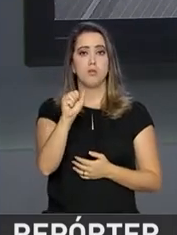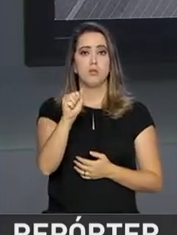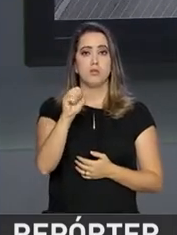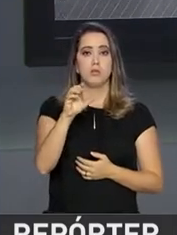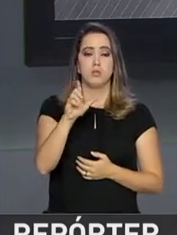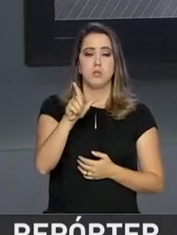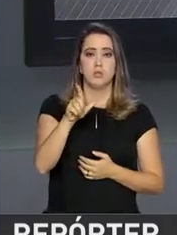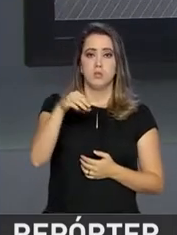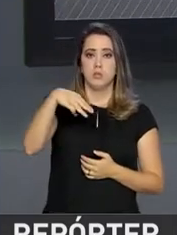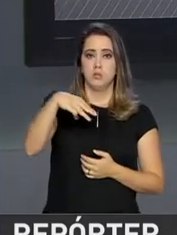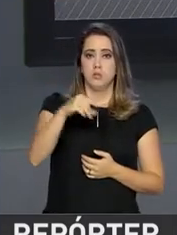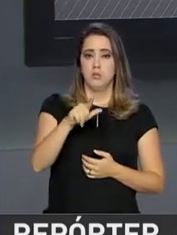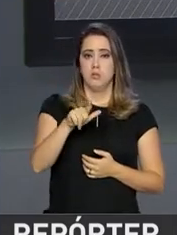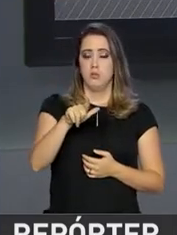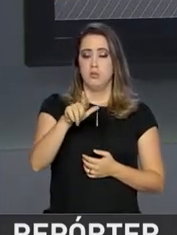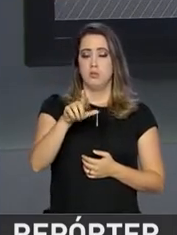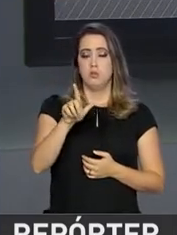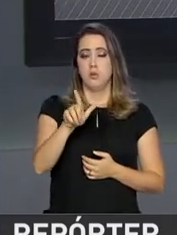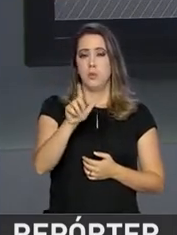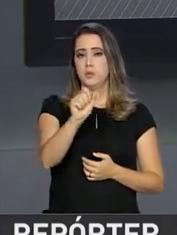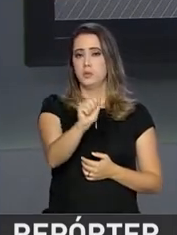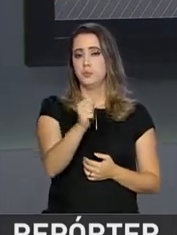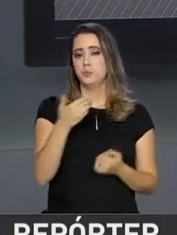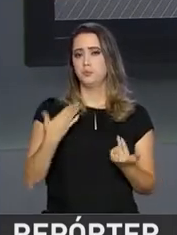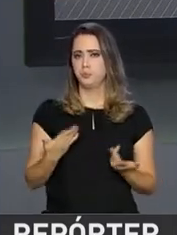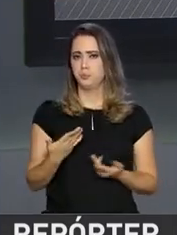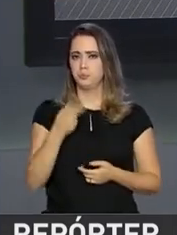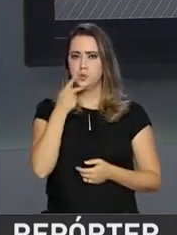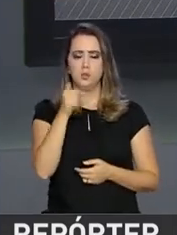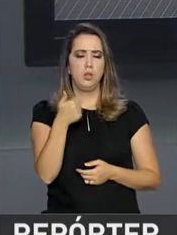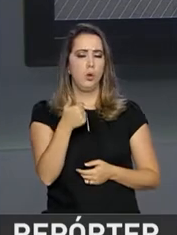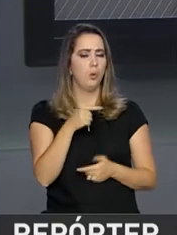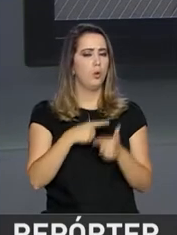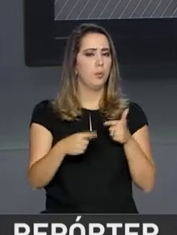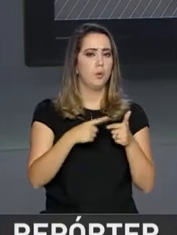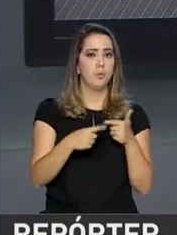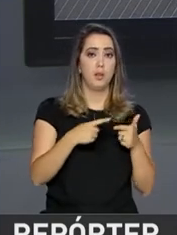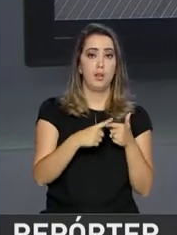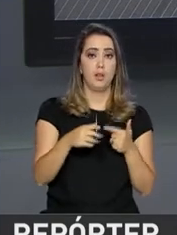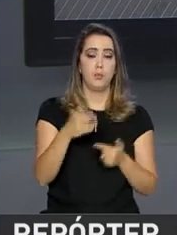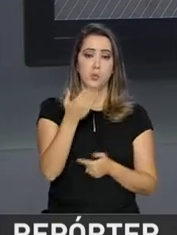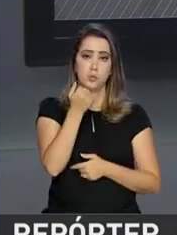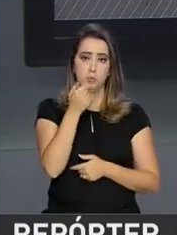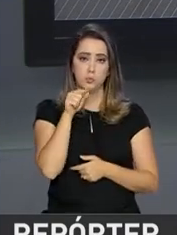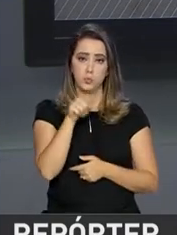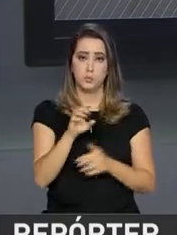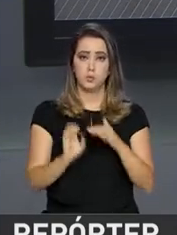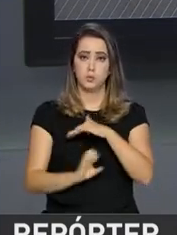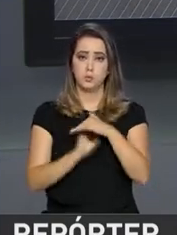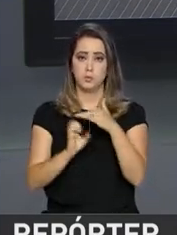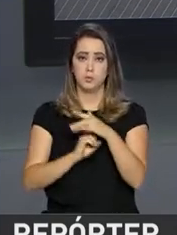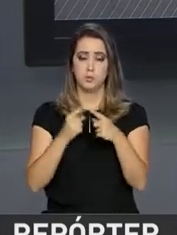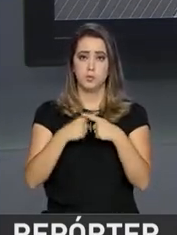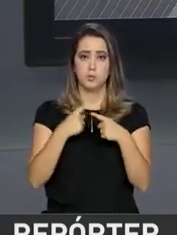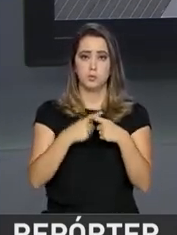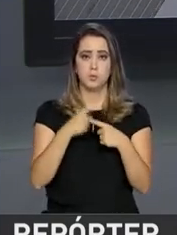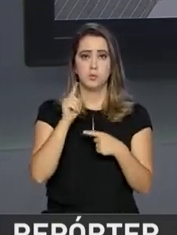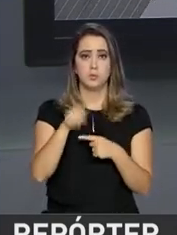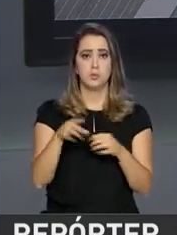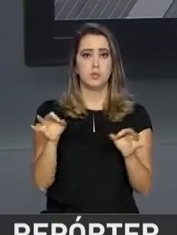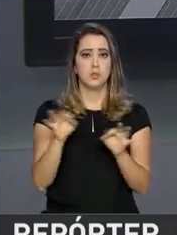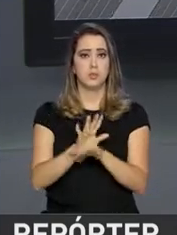O ministro Blairo Maggi afirmou hoje que não há risco no consumo dos produtos das empresas investigadas, já que a